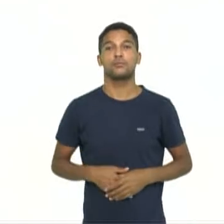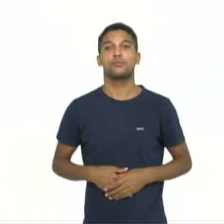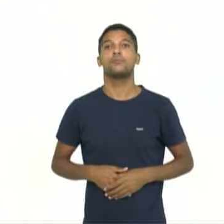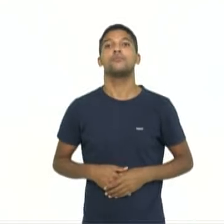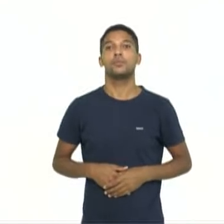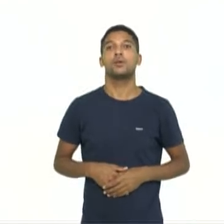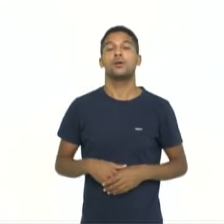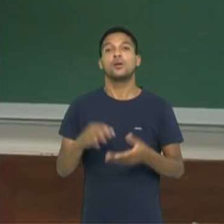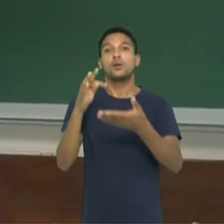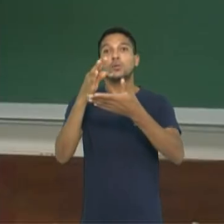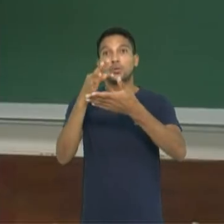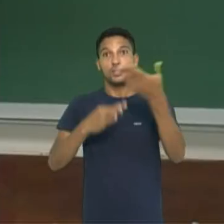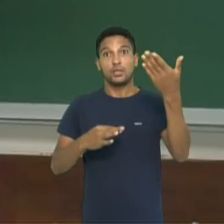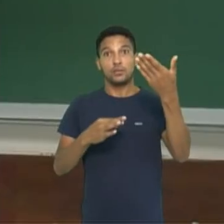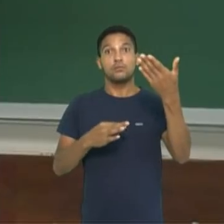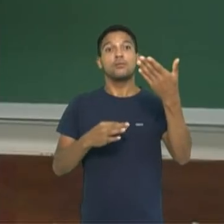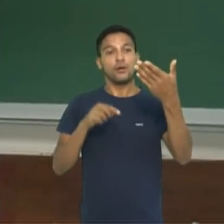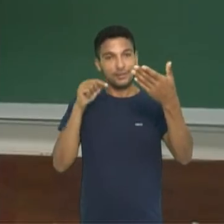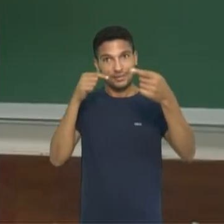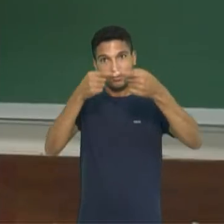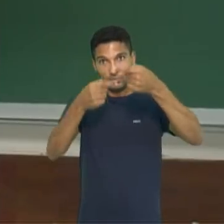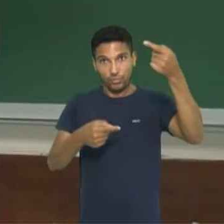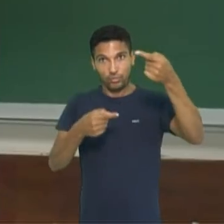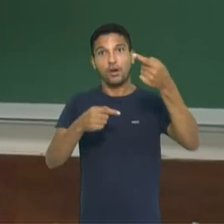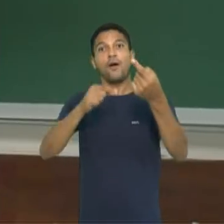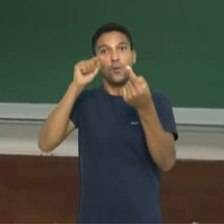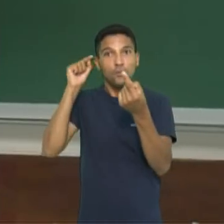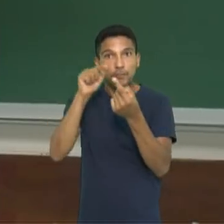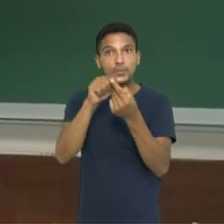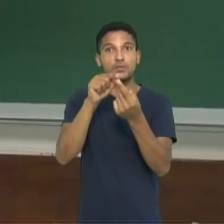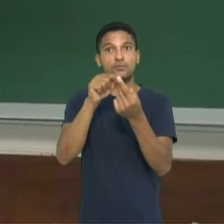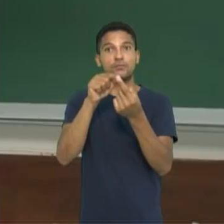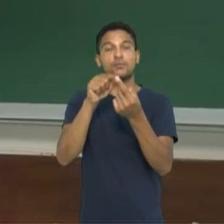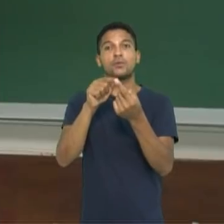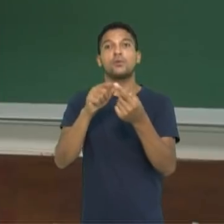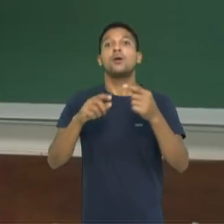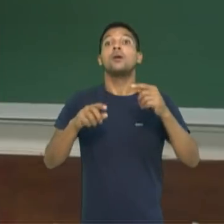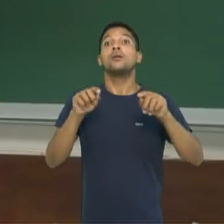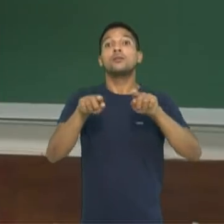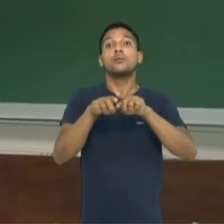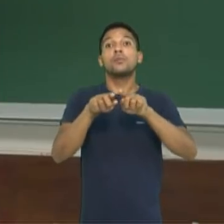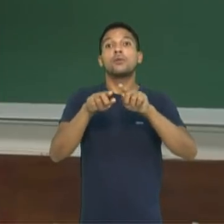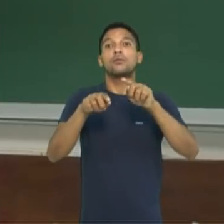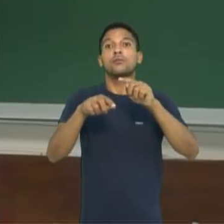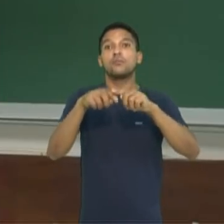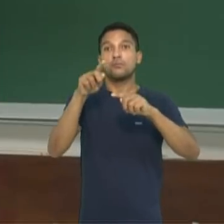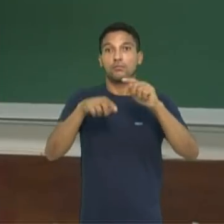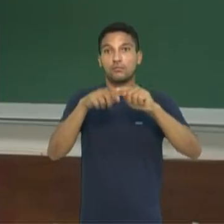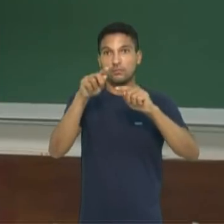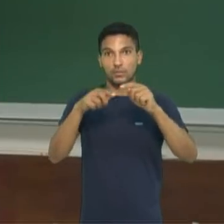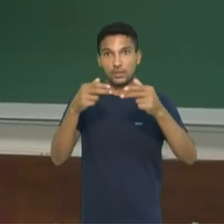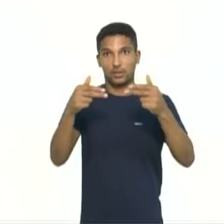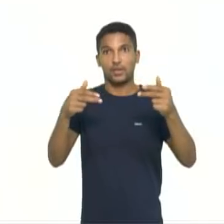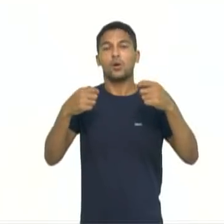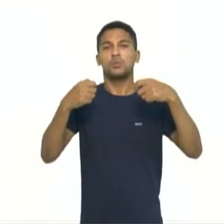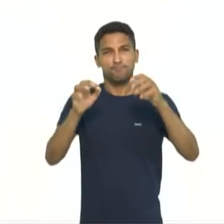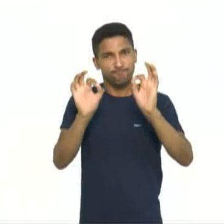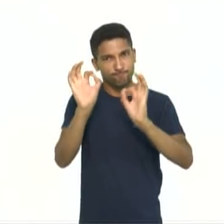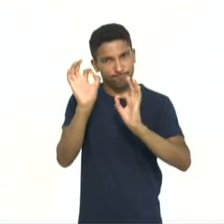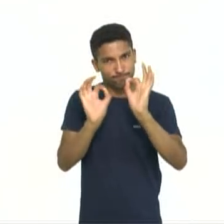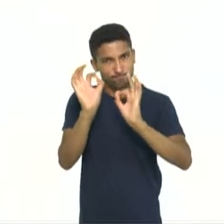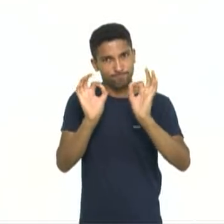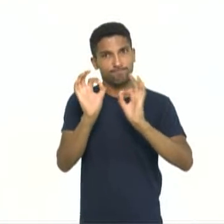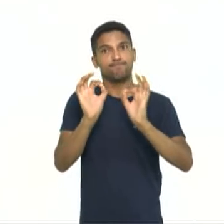então, linguagem objetiva. E o material tem que ser abrangente e bem elaborado, né? A reportagem não visa